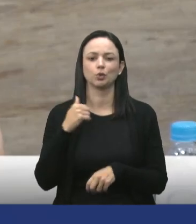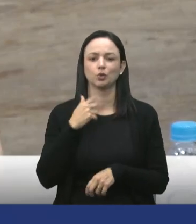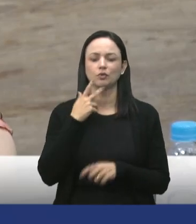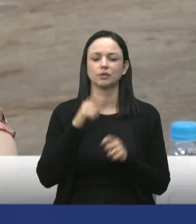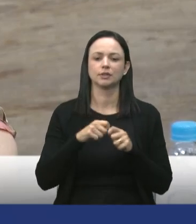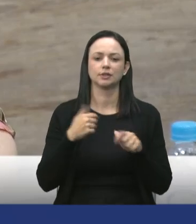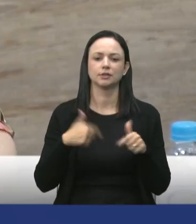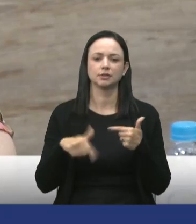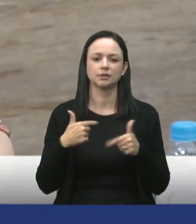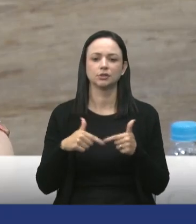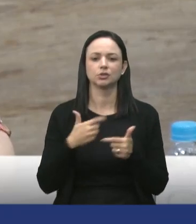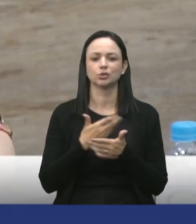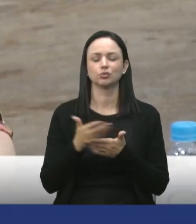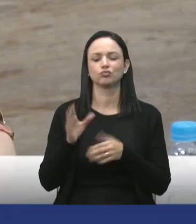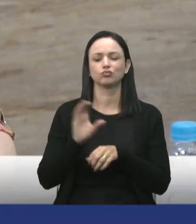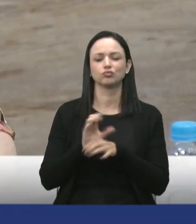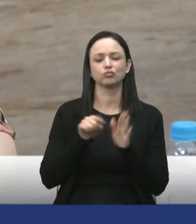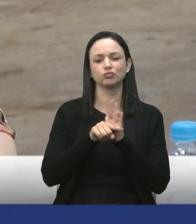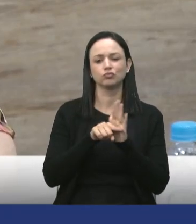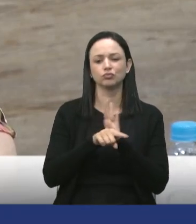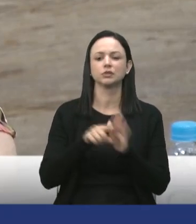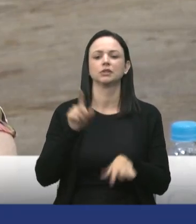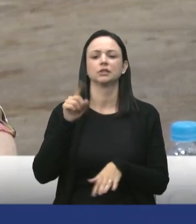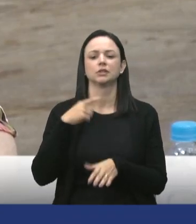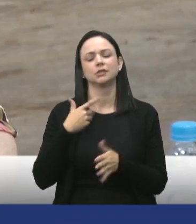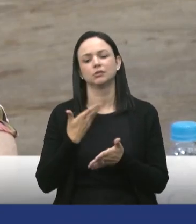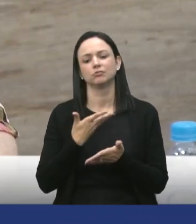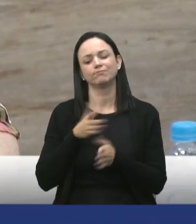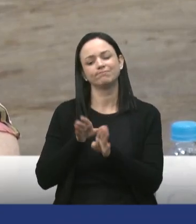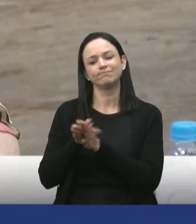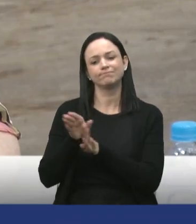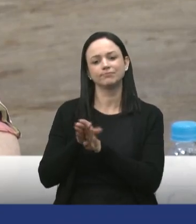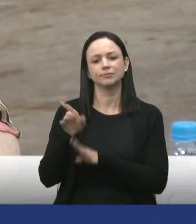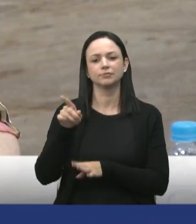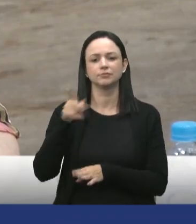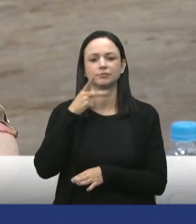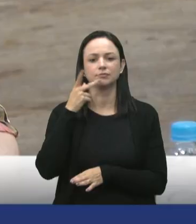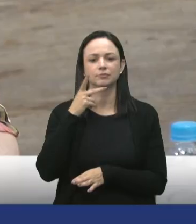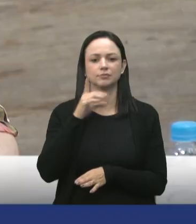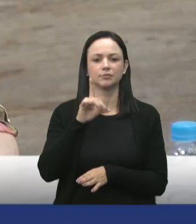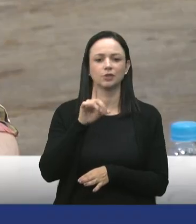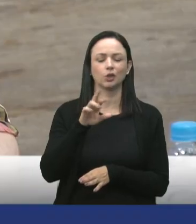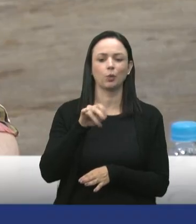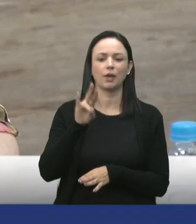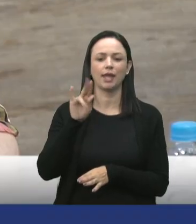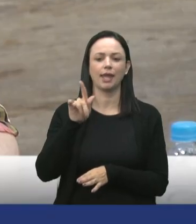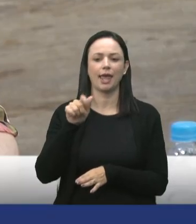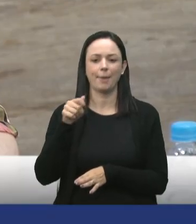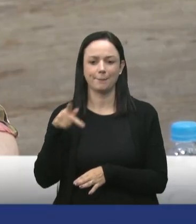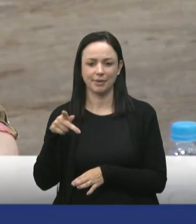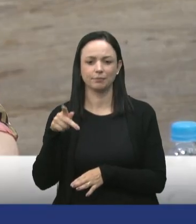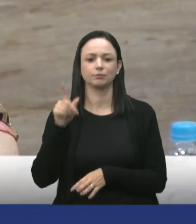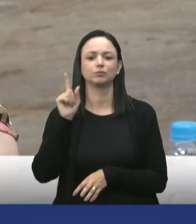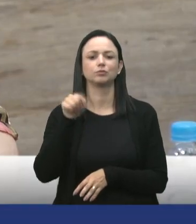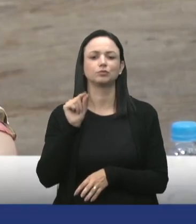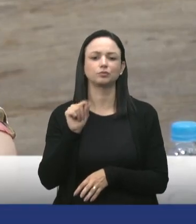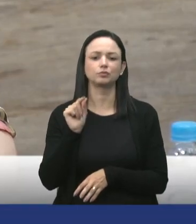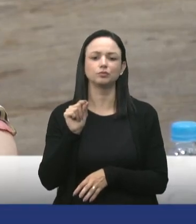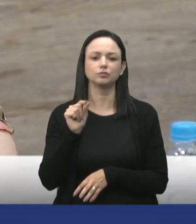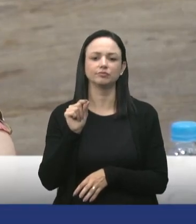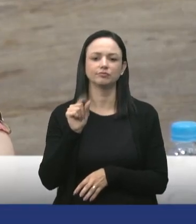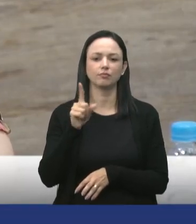trabalho de iniciação científica, para orientá-la, e ela queria falar sobre o Dream Gap, que é